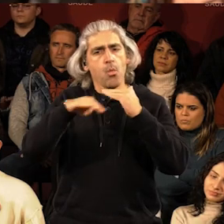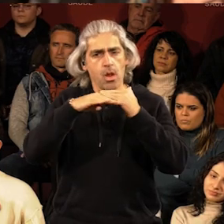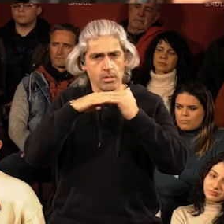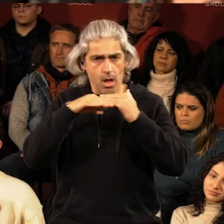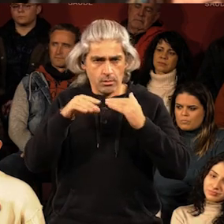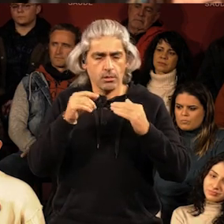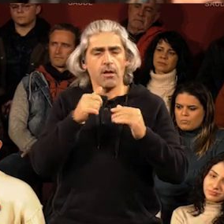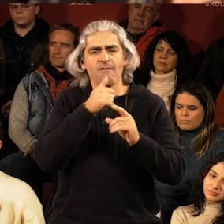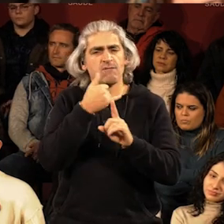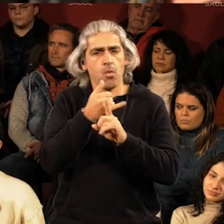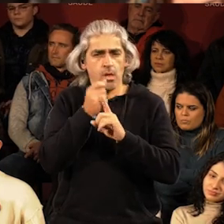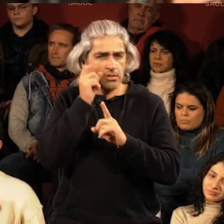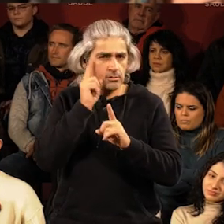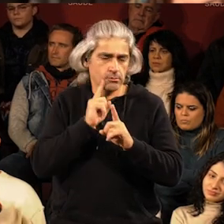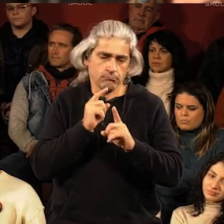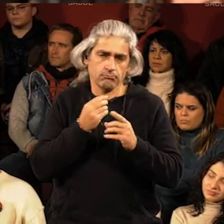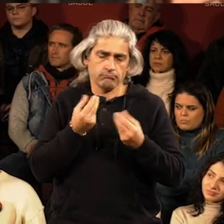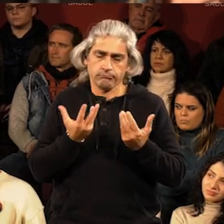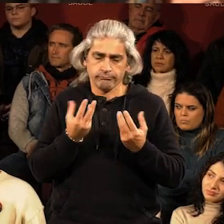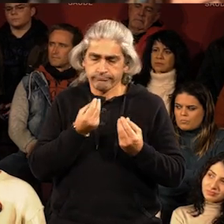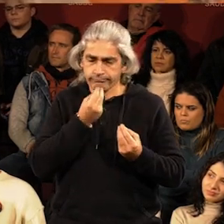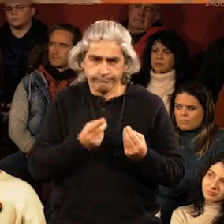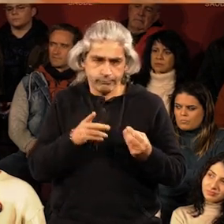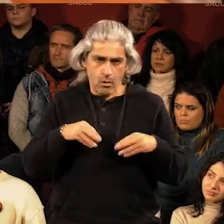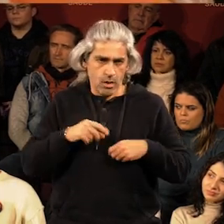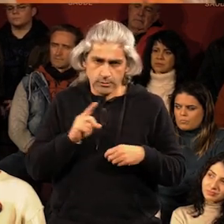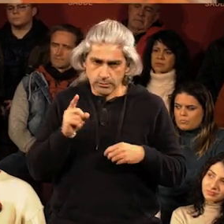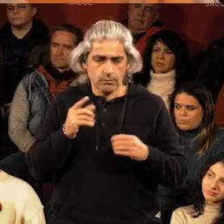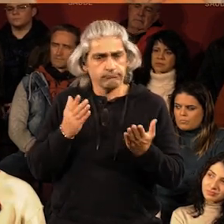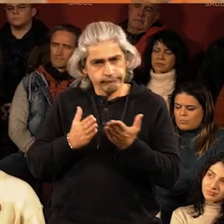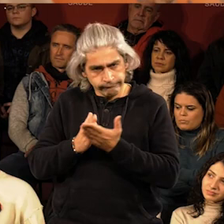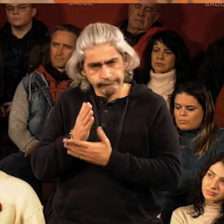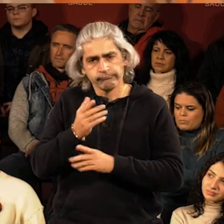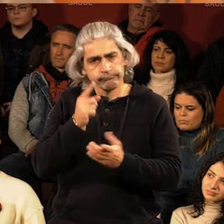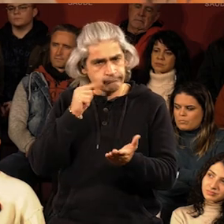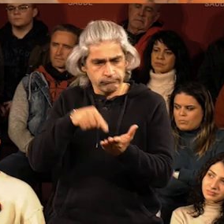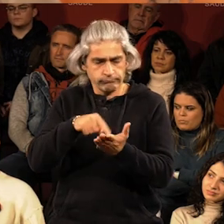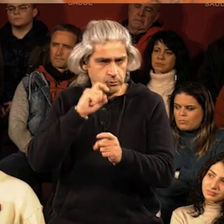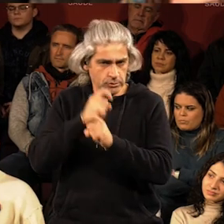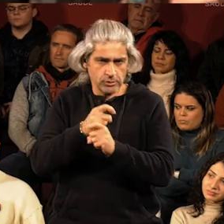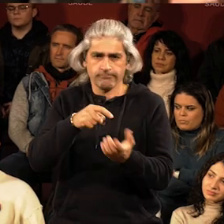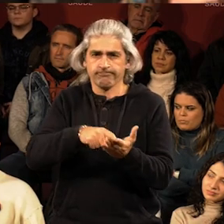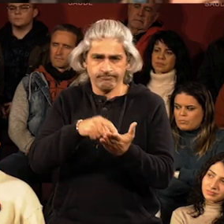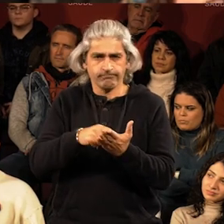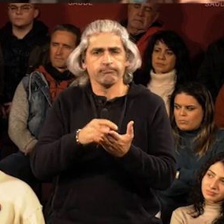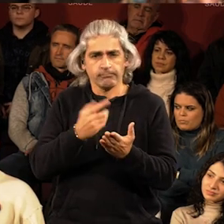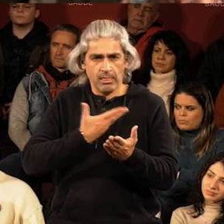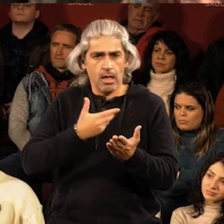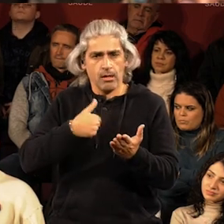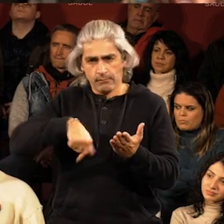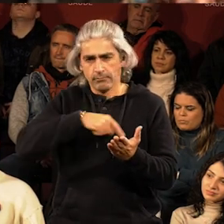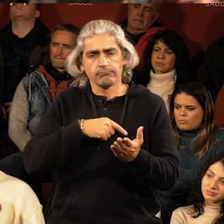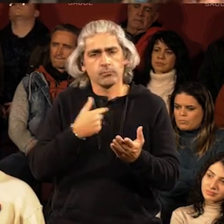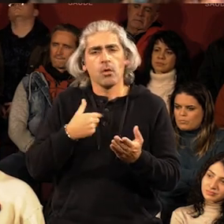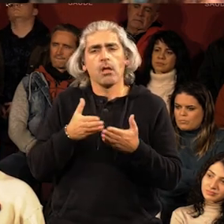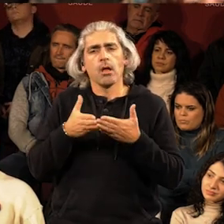violência de género e não tenham dúvidas de que vamos cobrar aquilo que nos é devido nós não pusemos o barco ao Mar